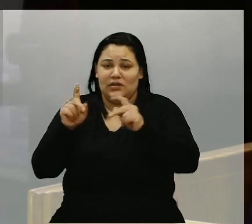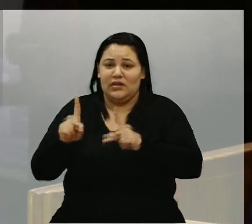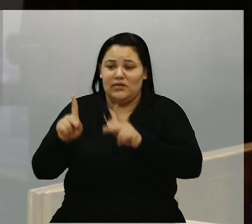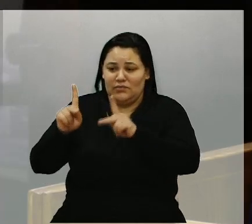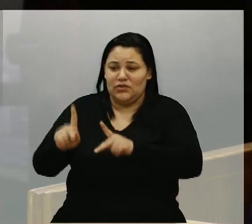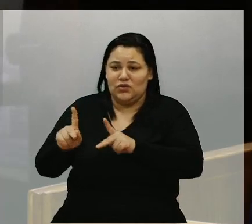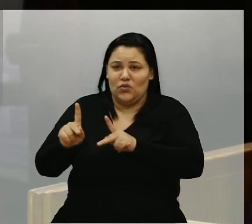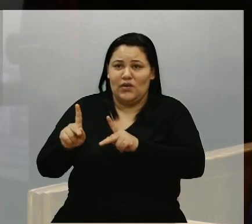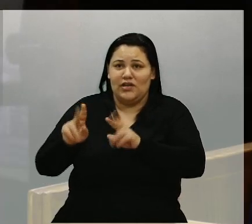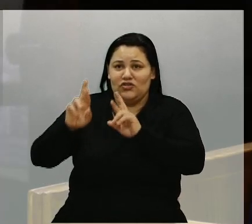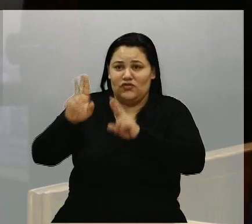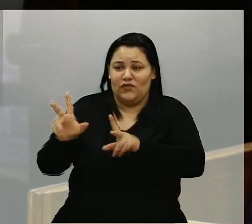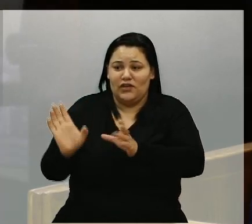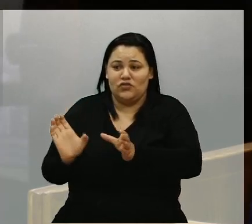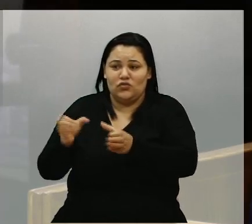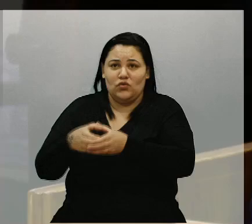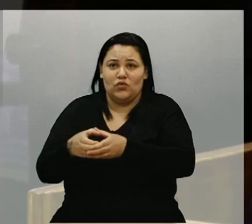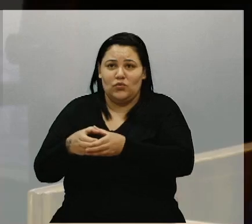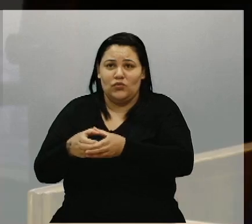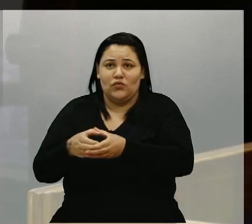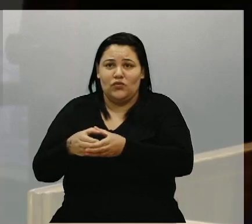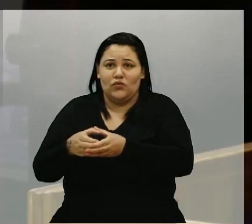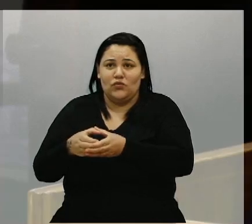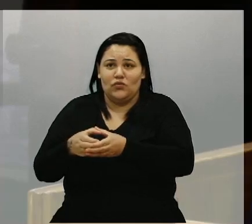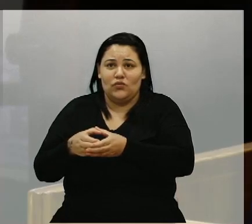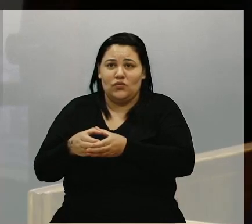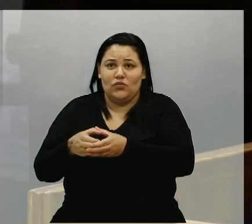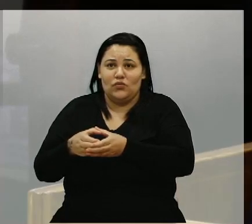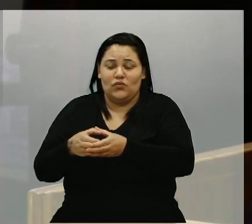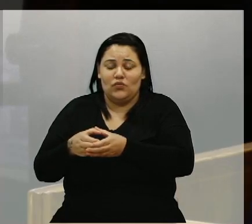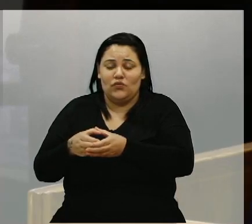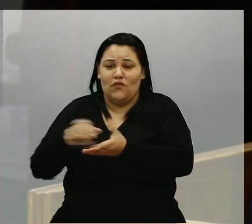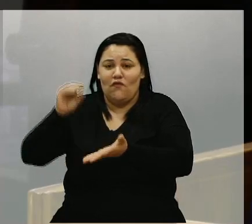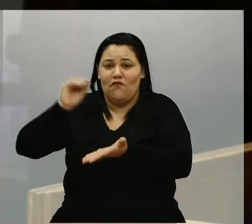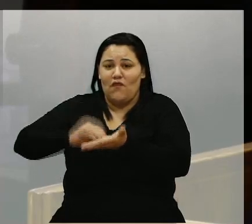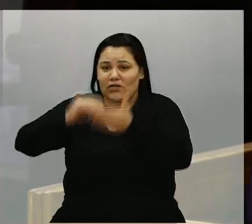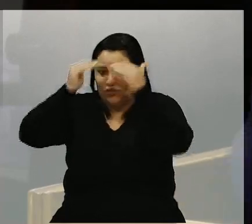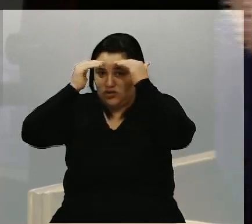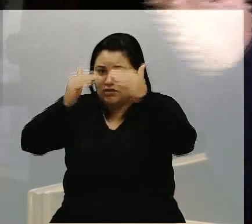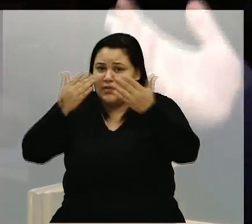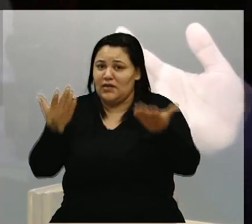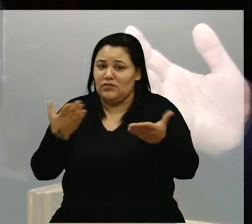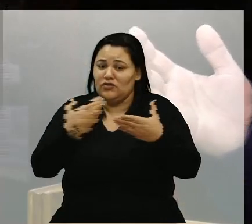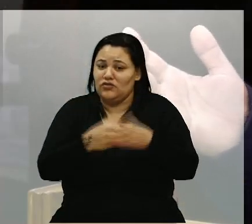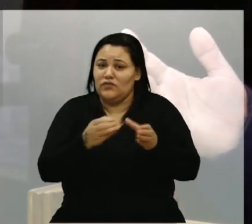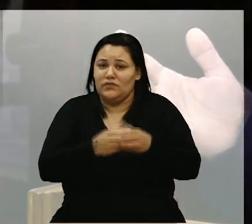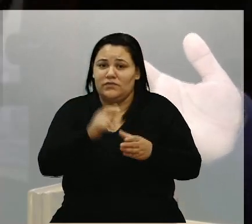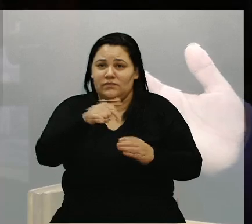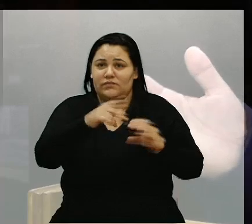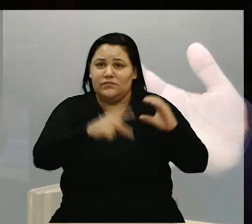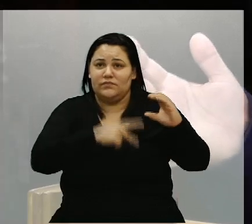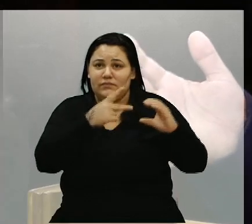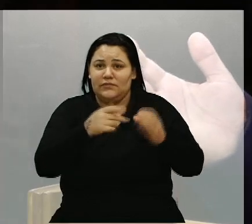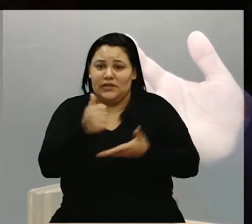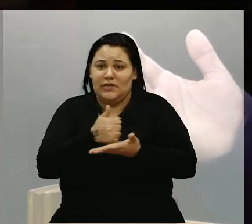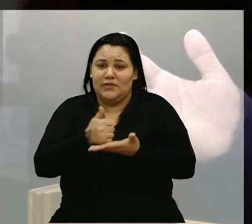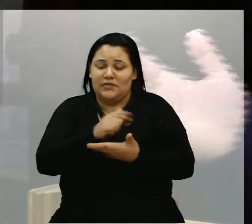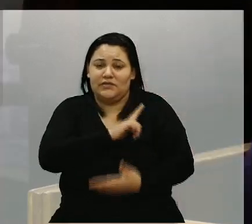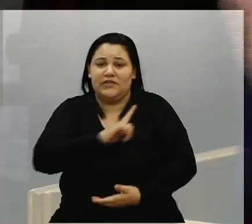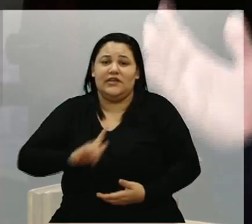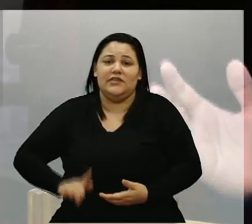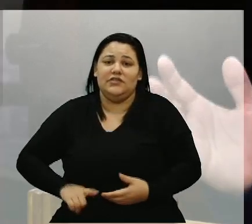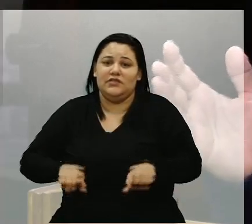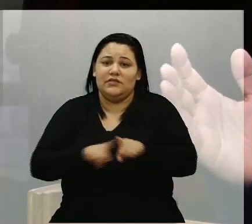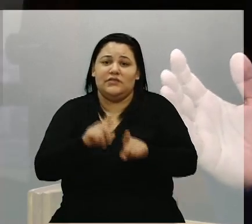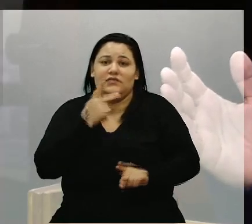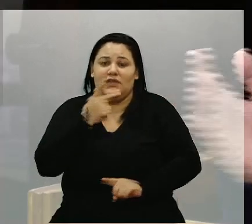ou os parceiros com desrespeito, que é uma coisa que nós temos vivenciado nessa casa há bastante tempo e a base do governo não fala. Né?